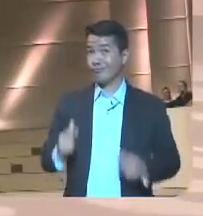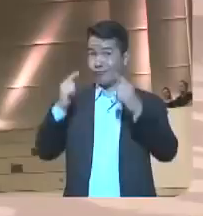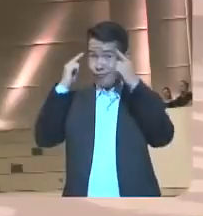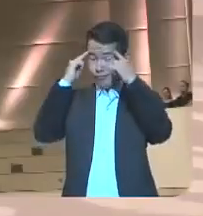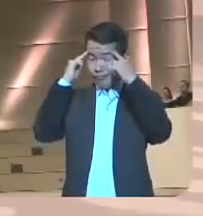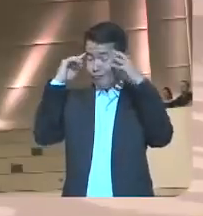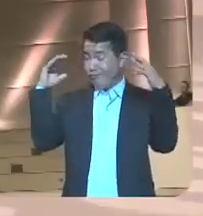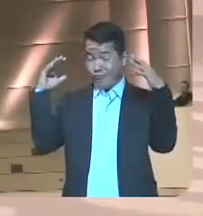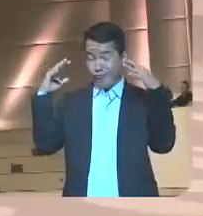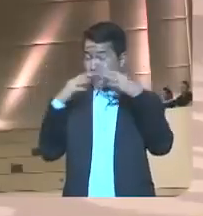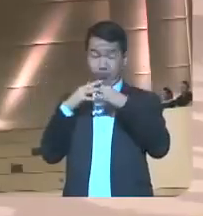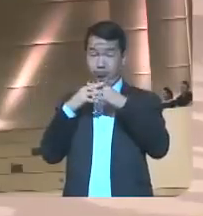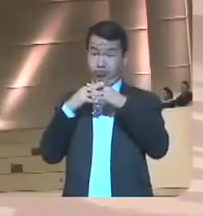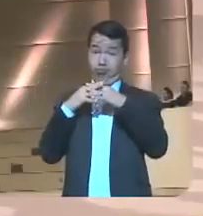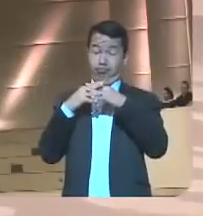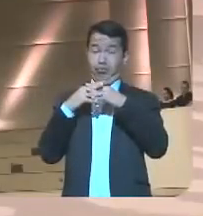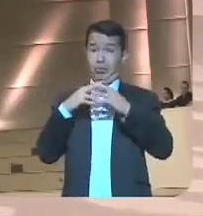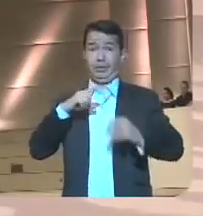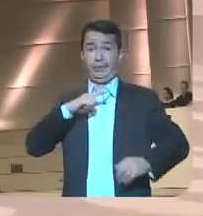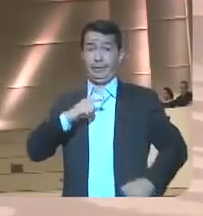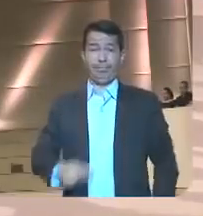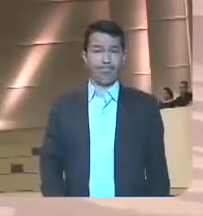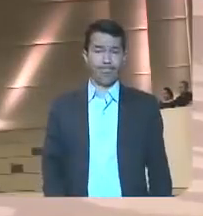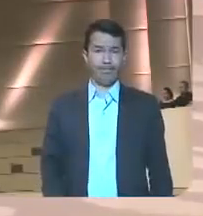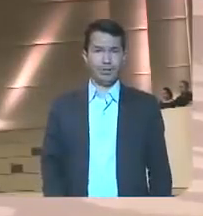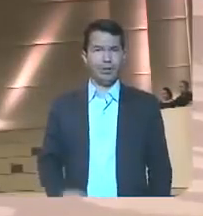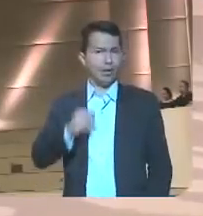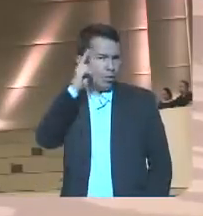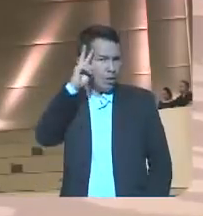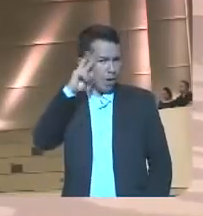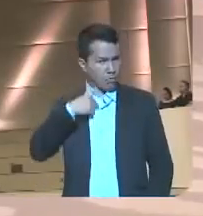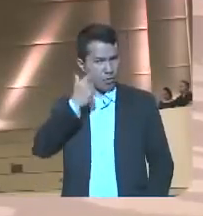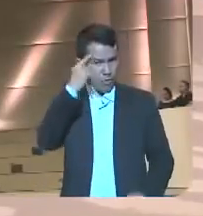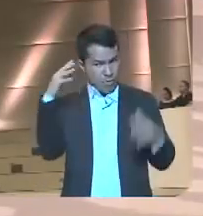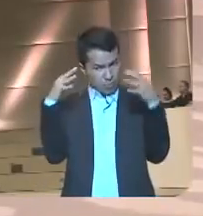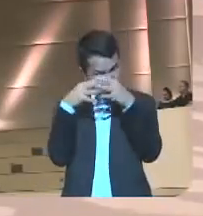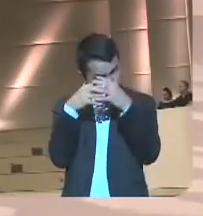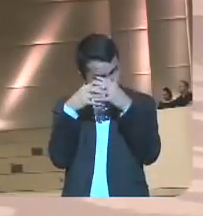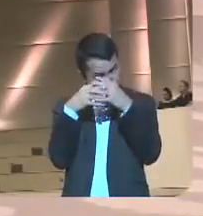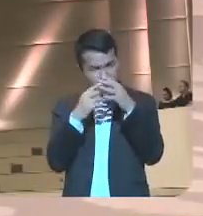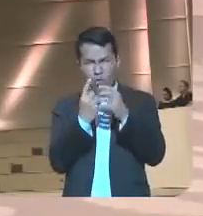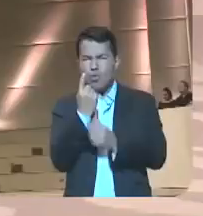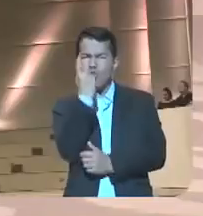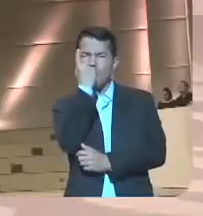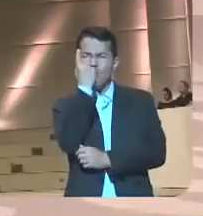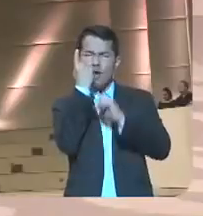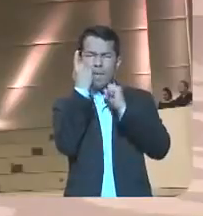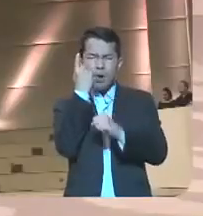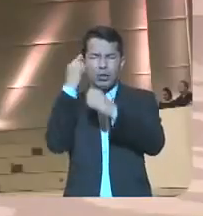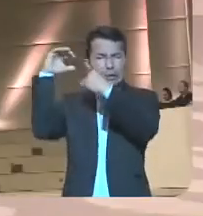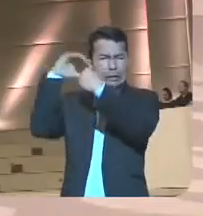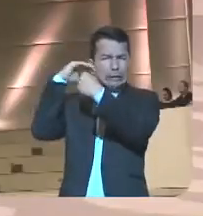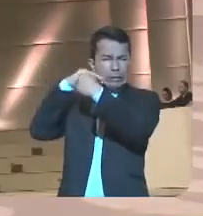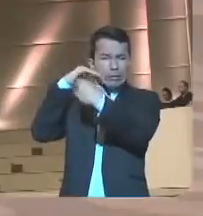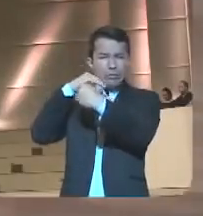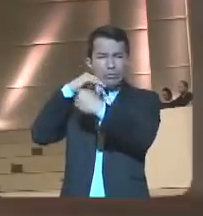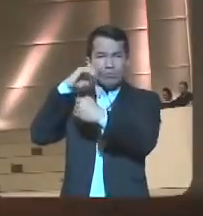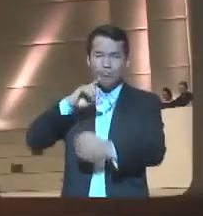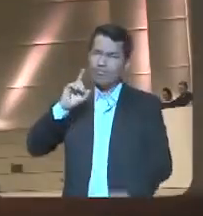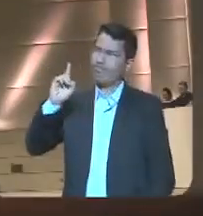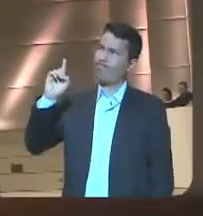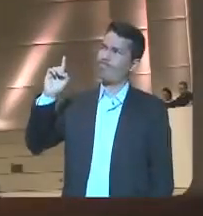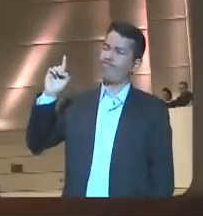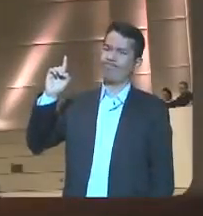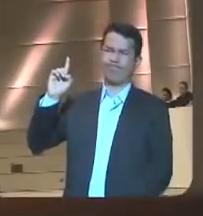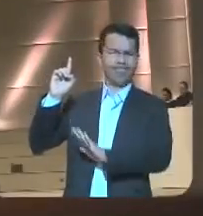única pessoa que entra na escuridão do meu coração e consegue me aconselhar ea única